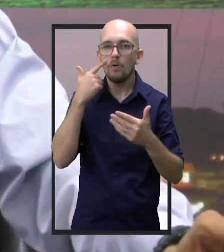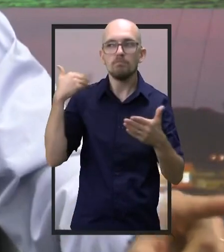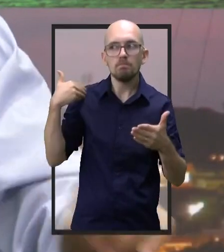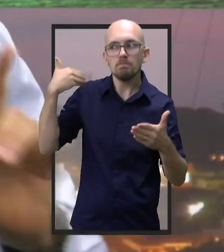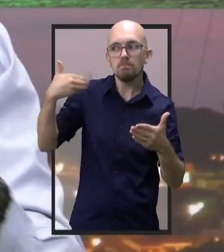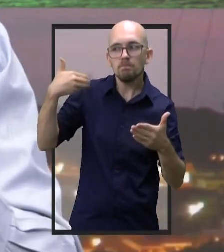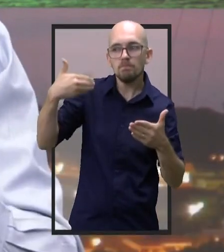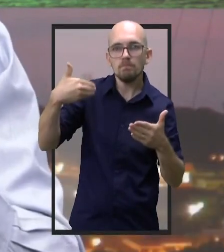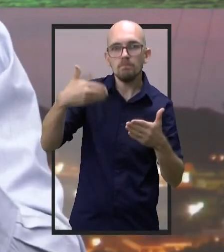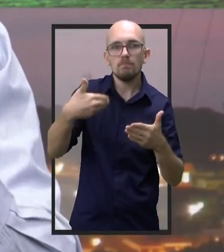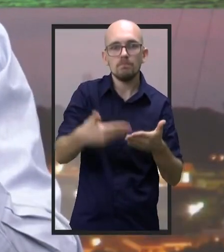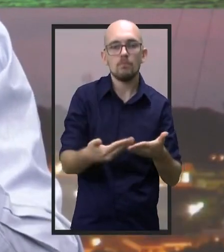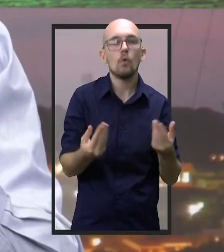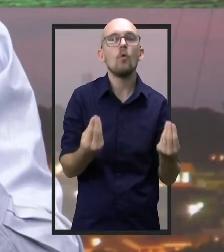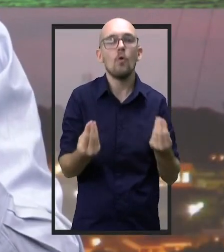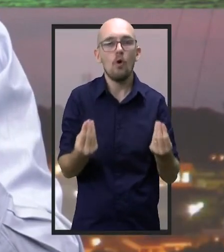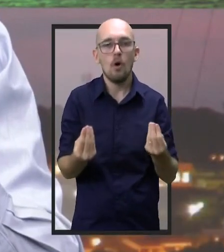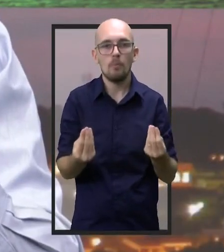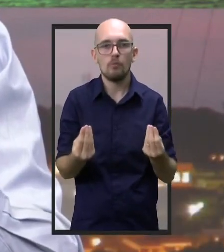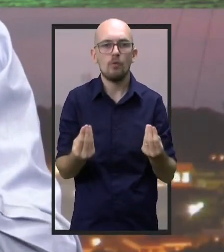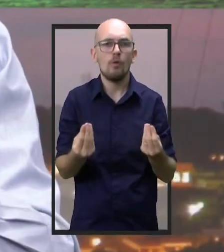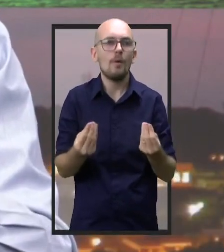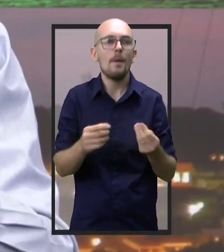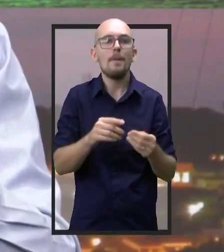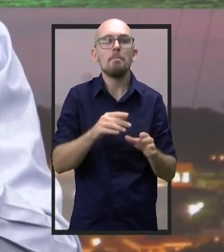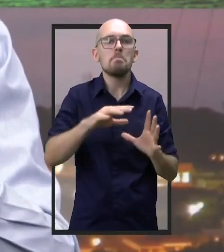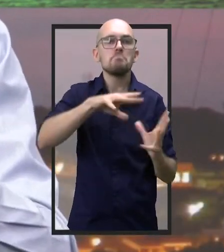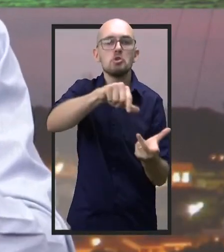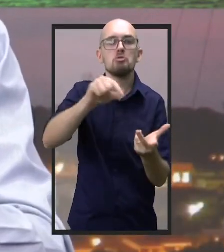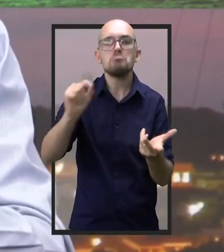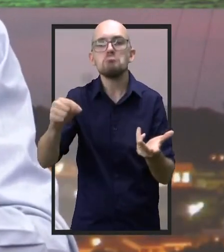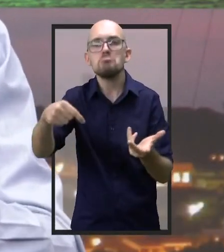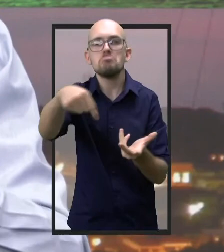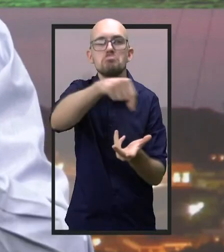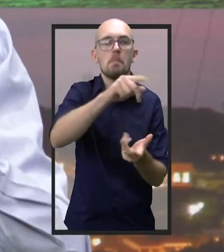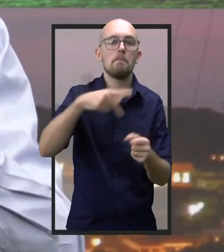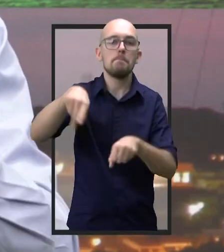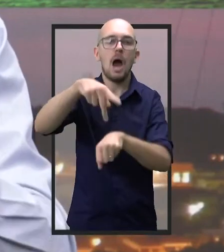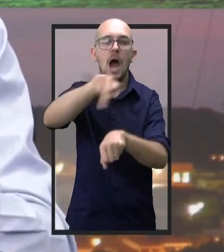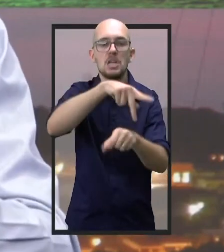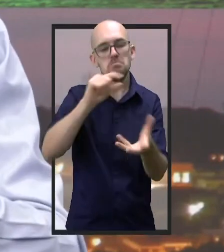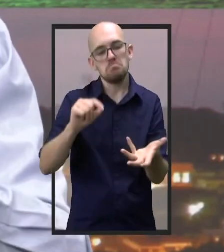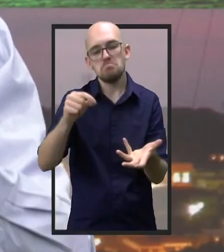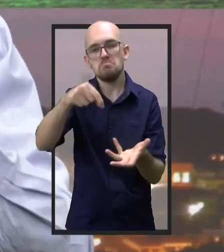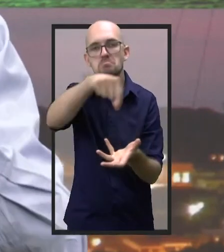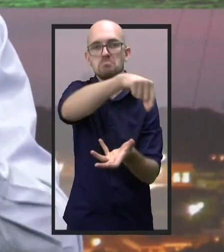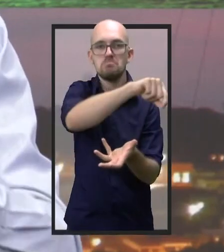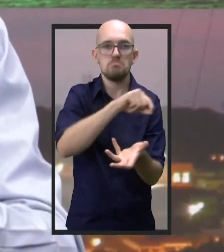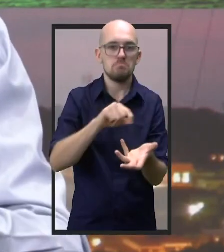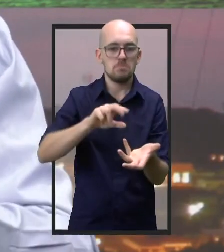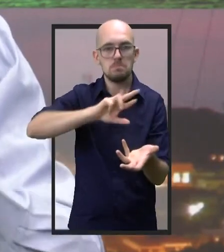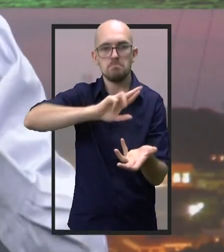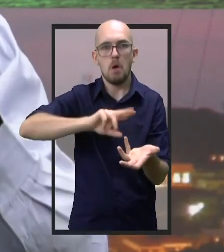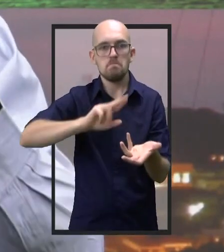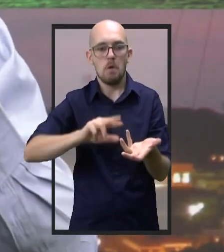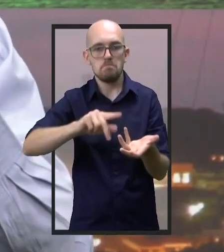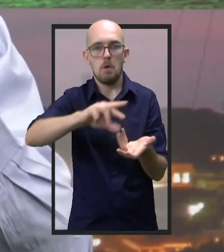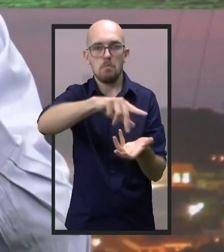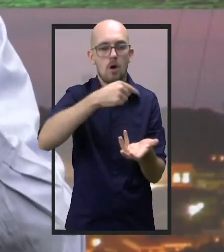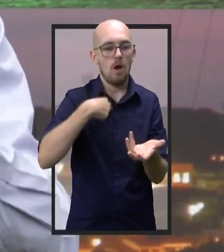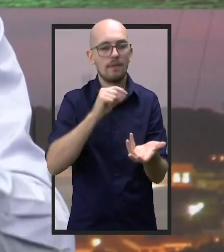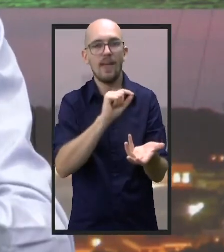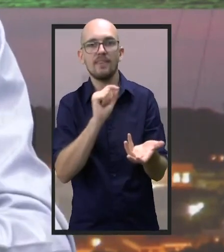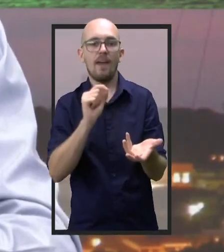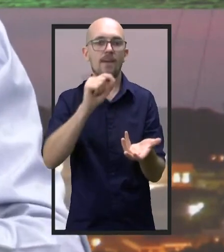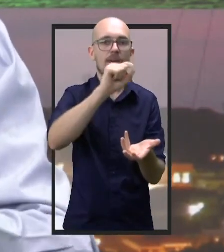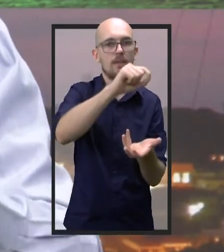que chegar no meu produtor, não importa onde ele esteja, que é uma missão das associações, das organizações, das cooperativas,